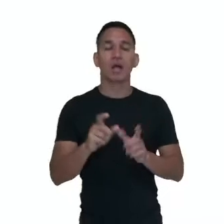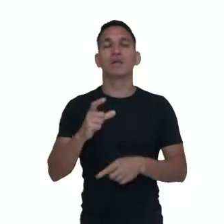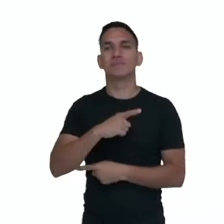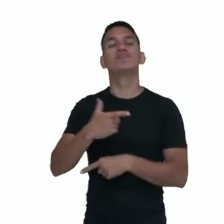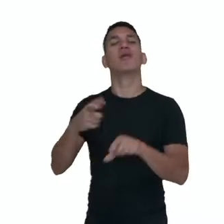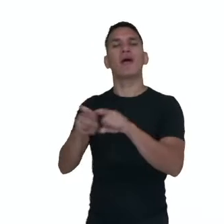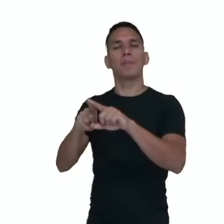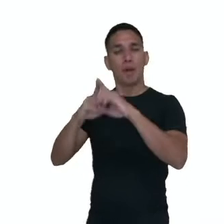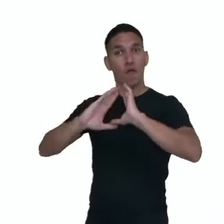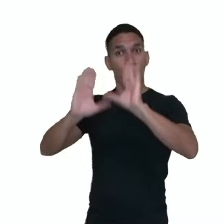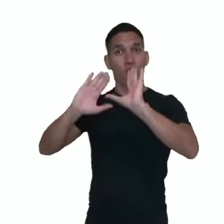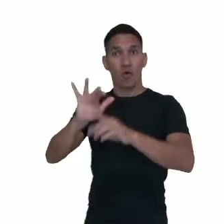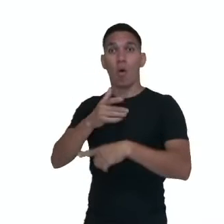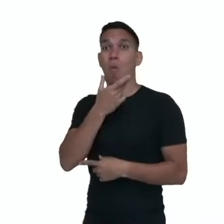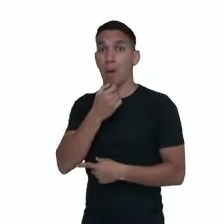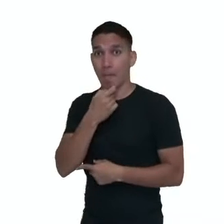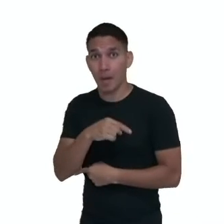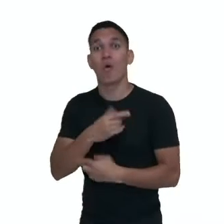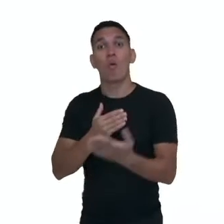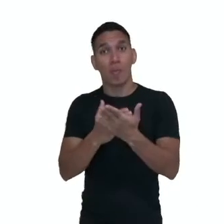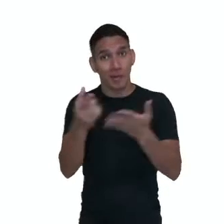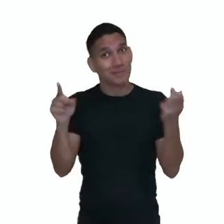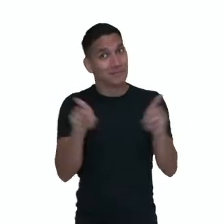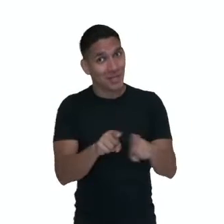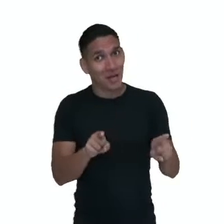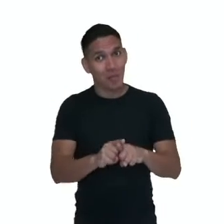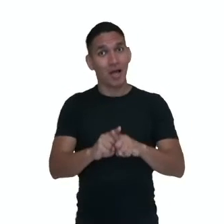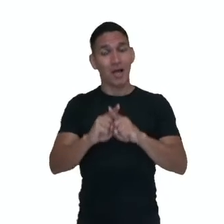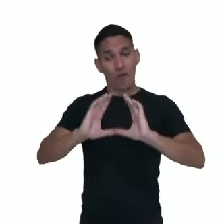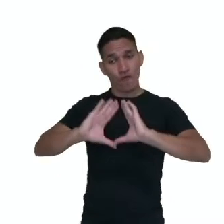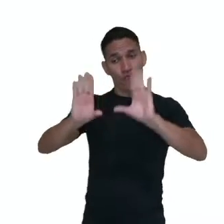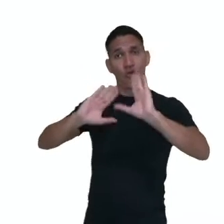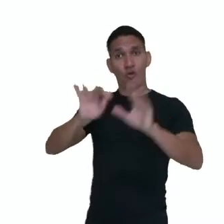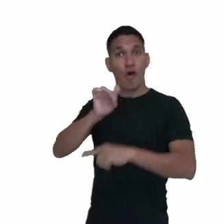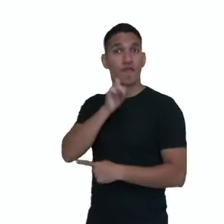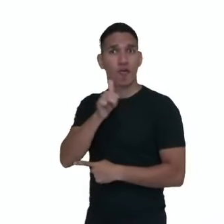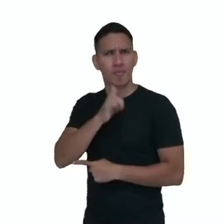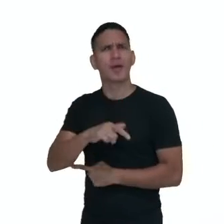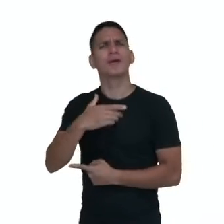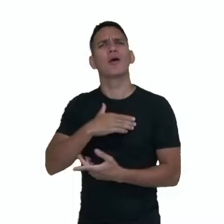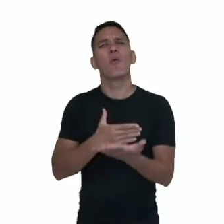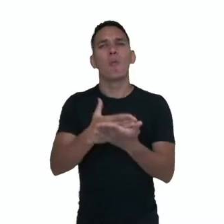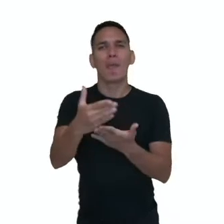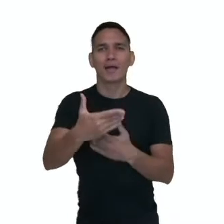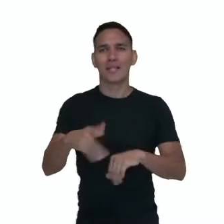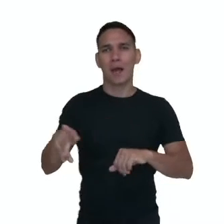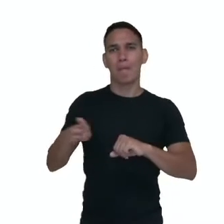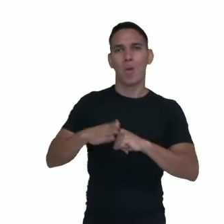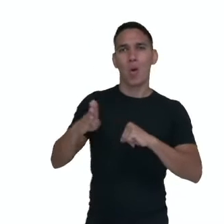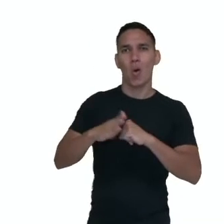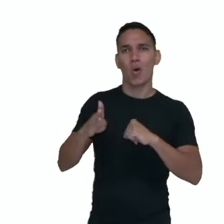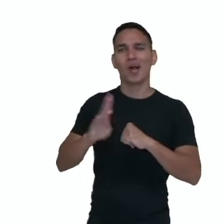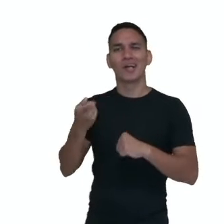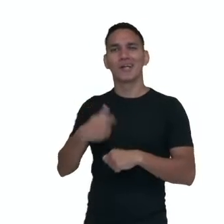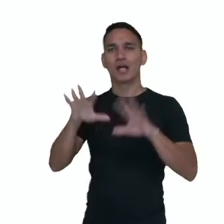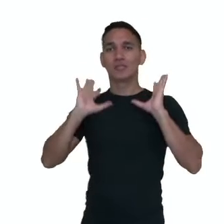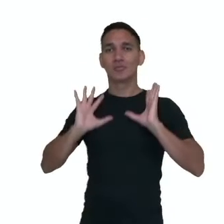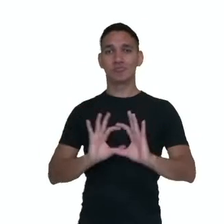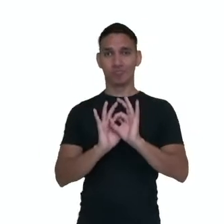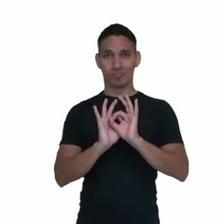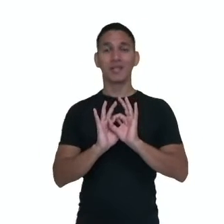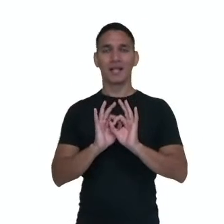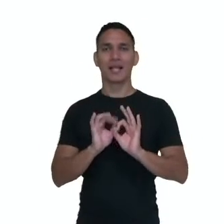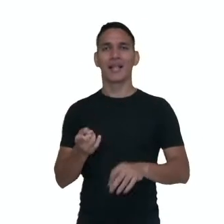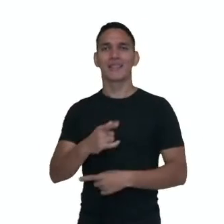masculino, veio os resultados então do voleibol feminino. Medalha de bronze da equipe feminina nas Olimpíadas de Sydney